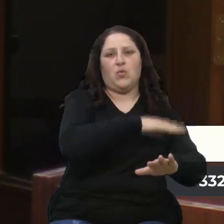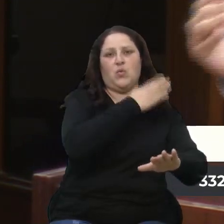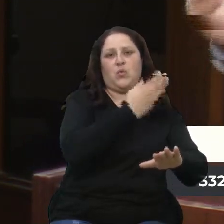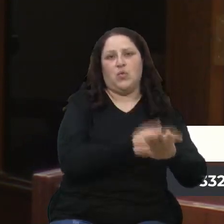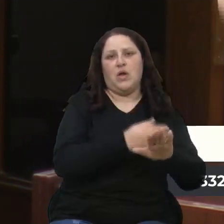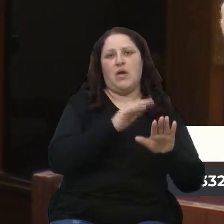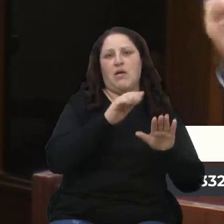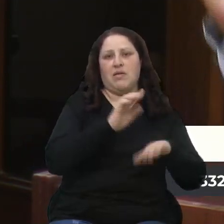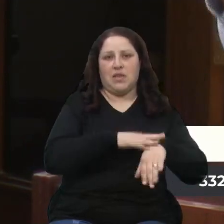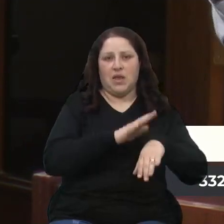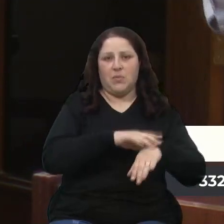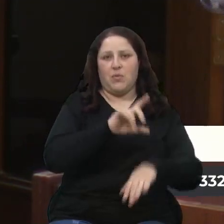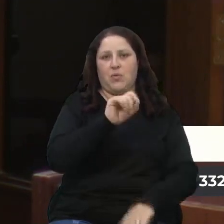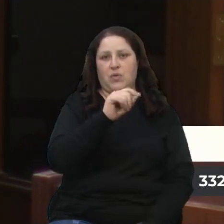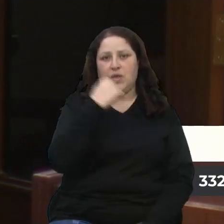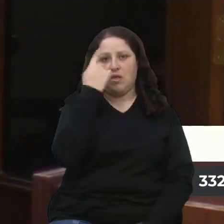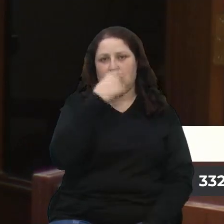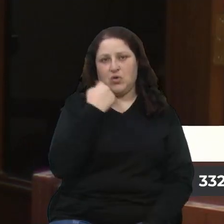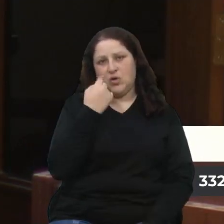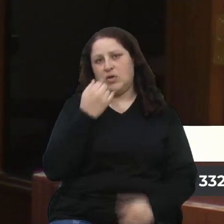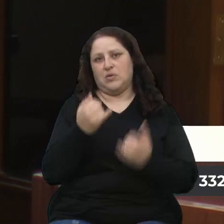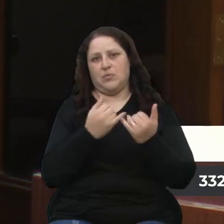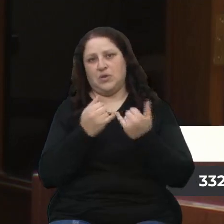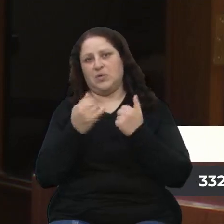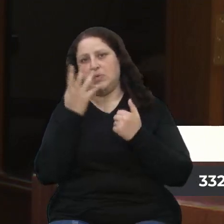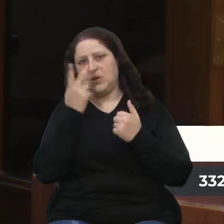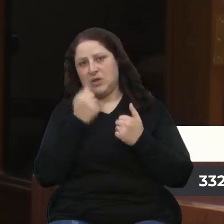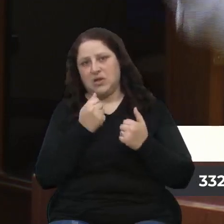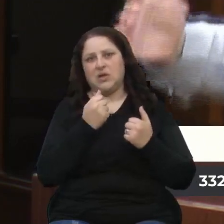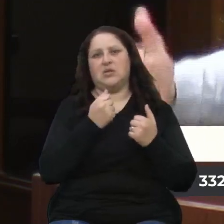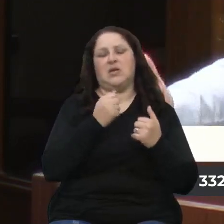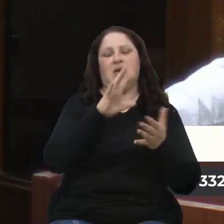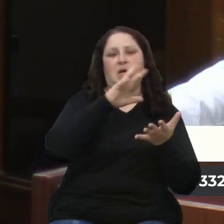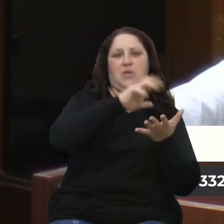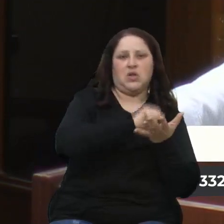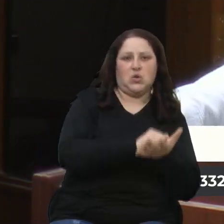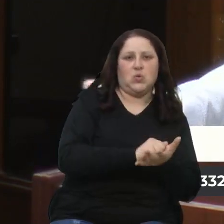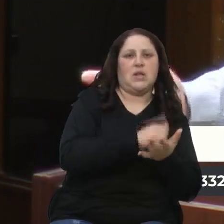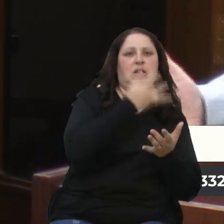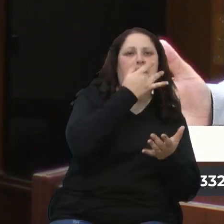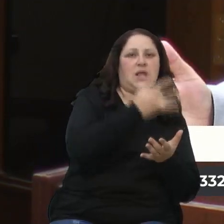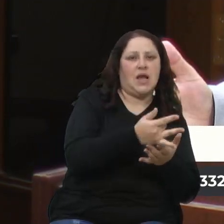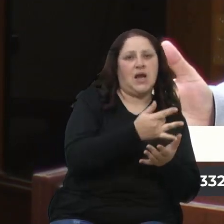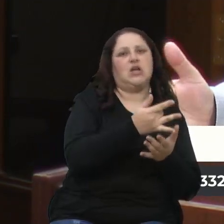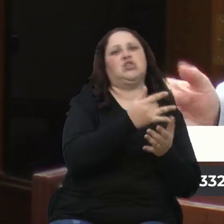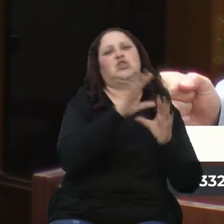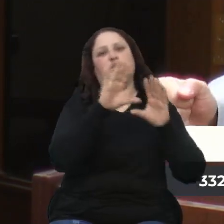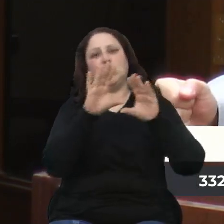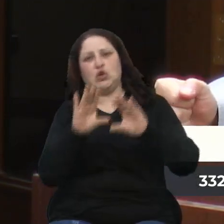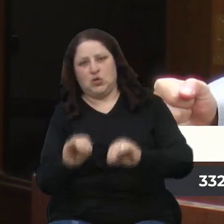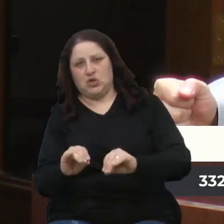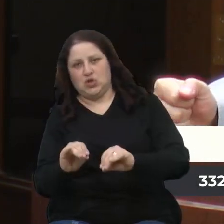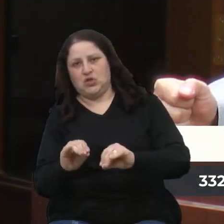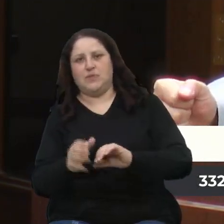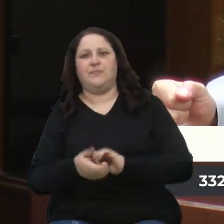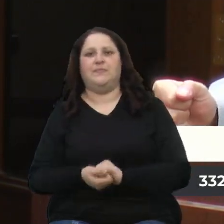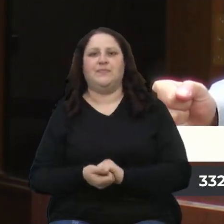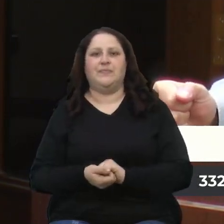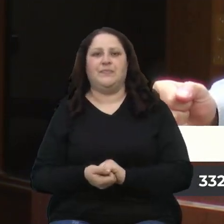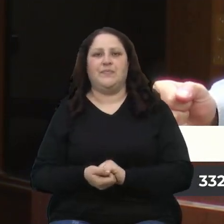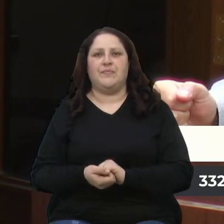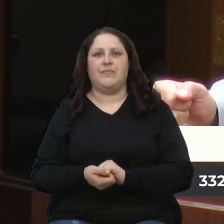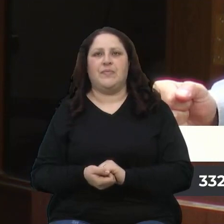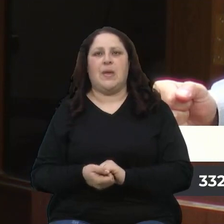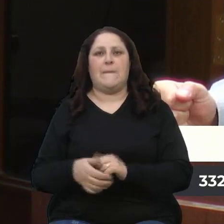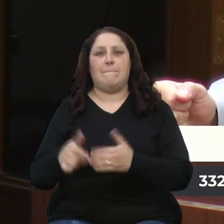horas. Então, nesse caso, a criança teria que ser matriculada tarde e noite. Ainda, a função